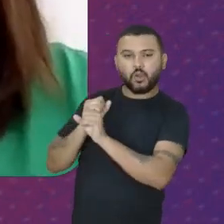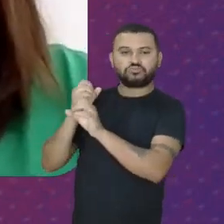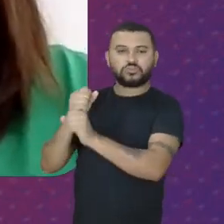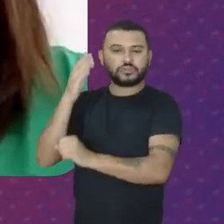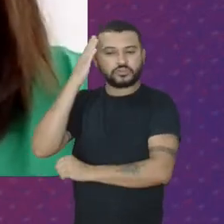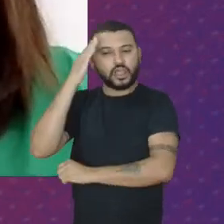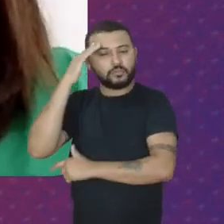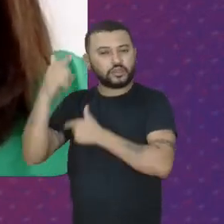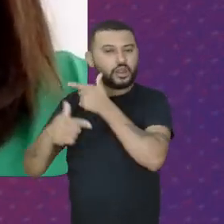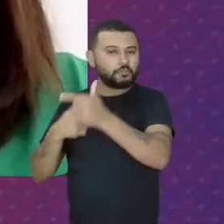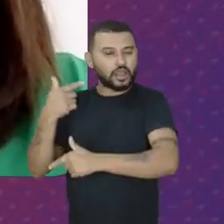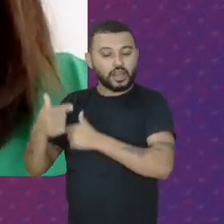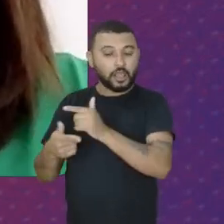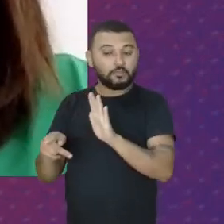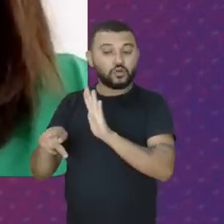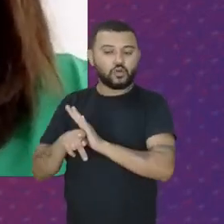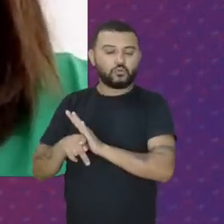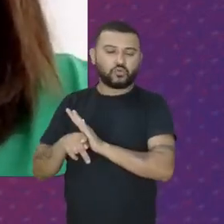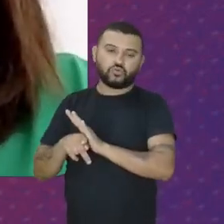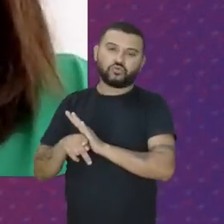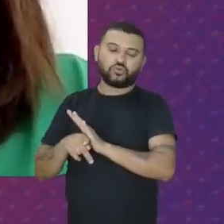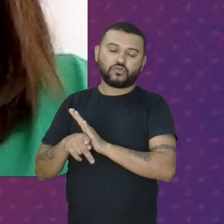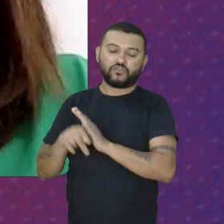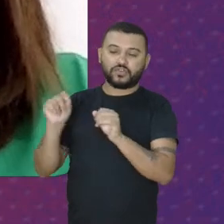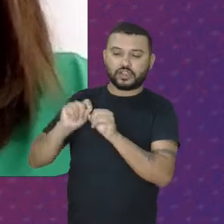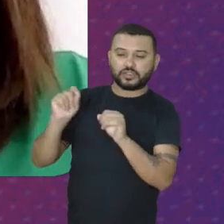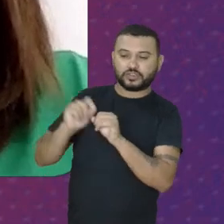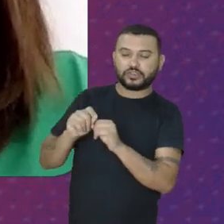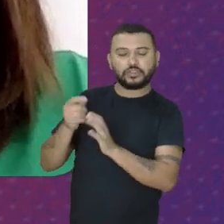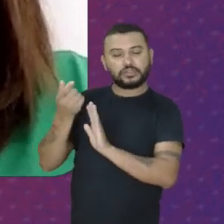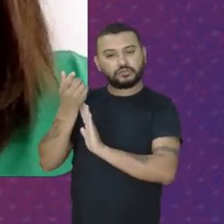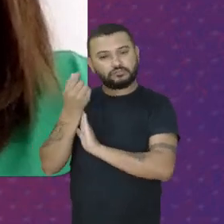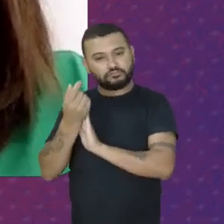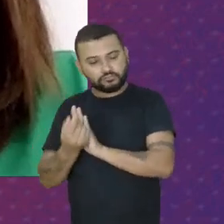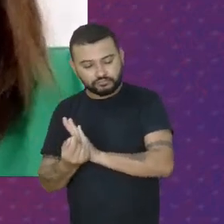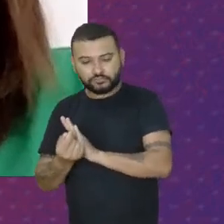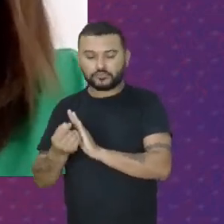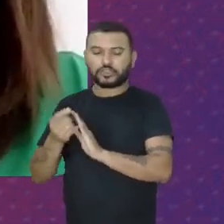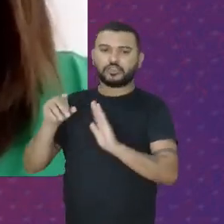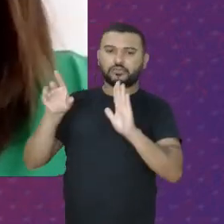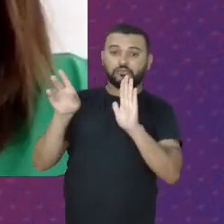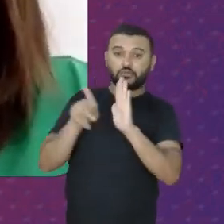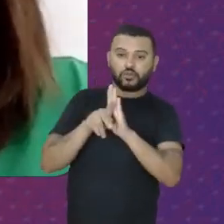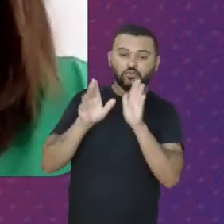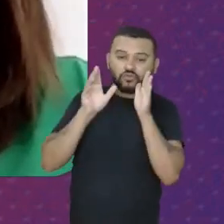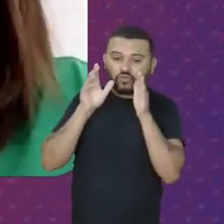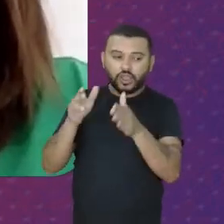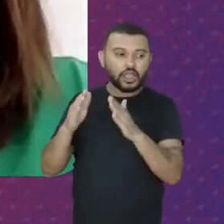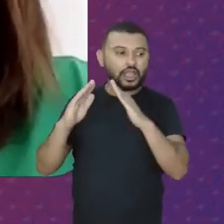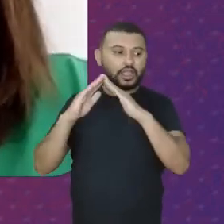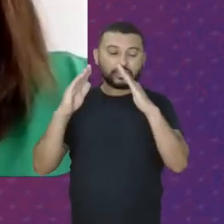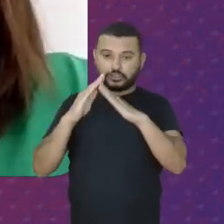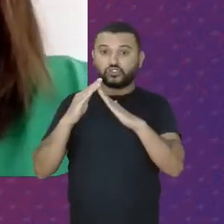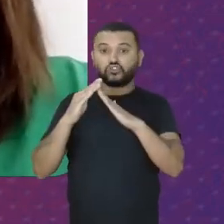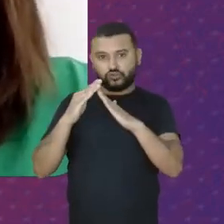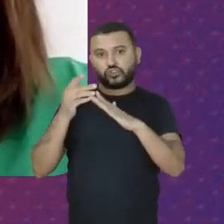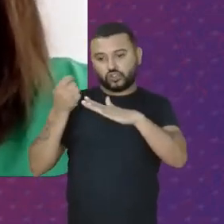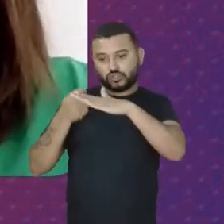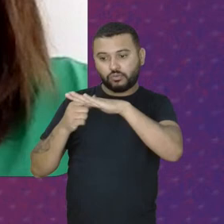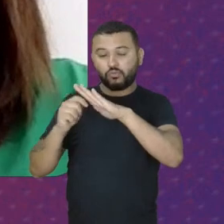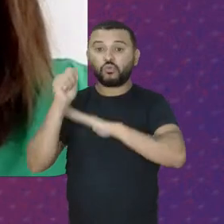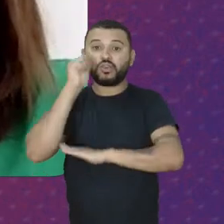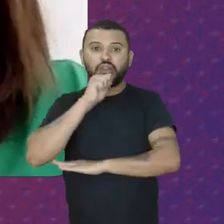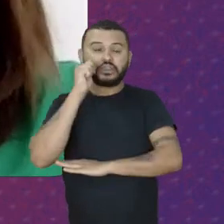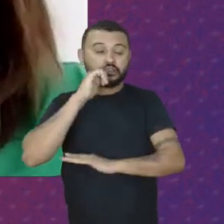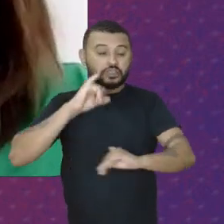essa tarefa de realizar o orçamento doméstico, os investimentos, e muitas vezes as